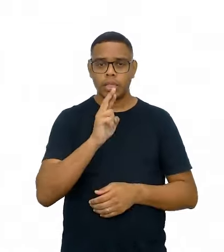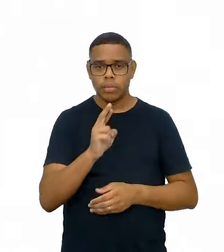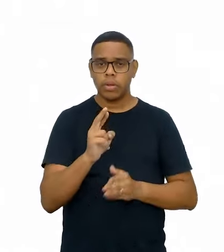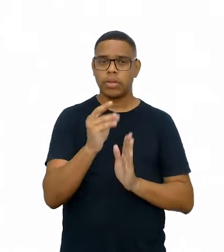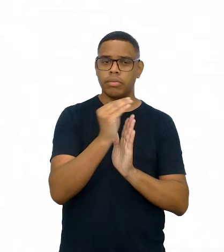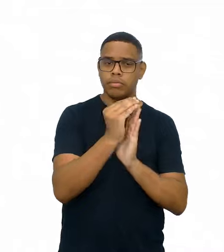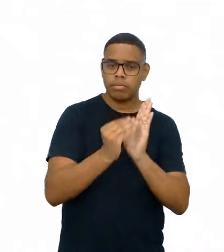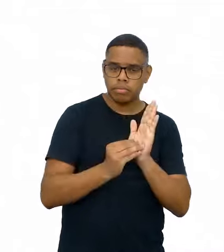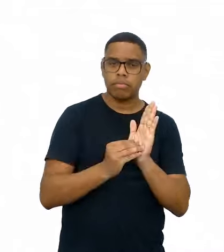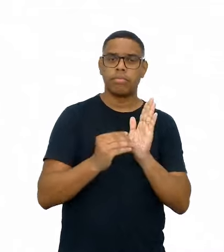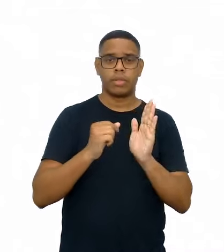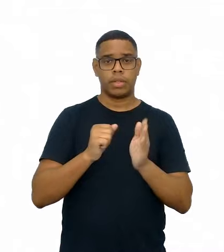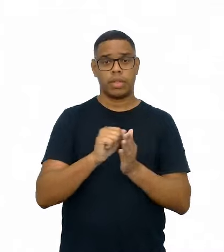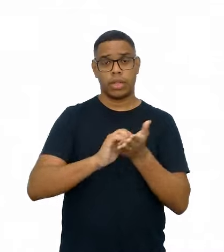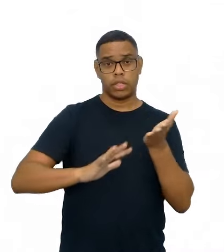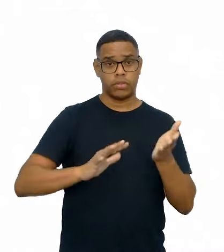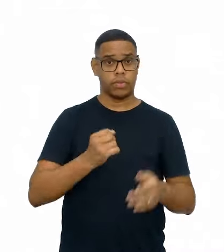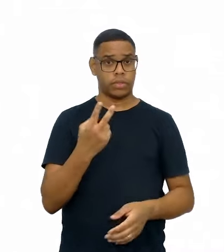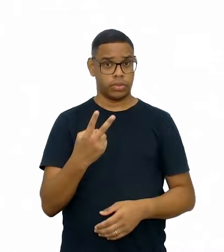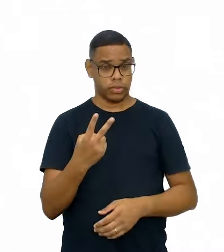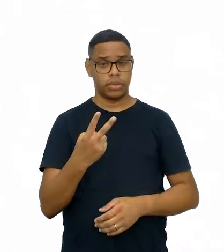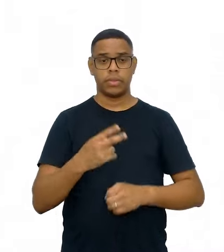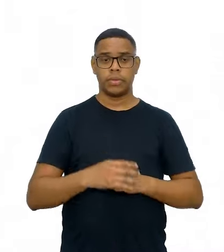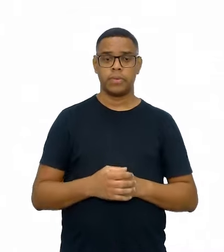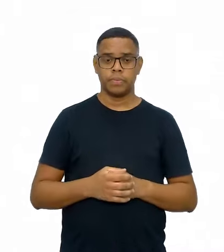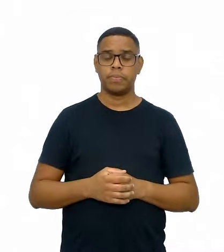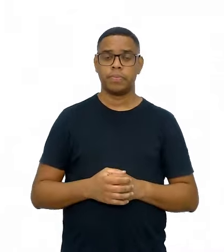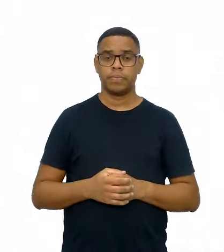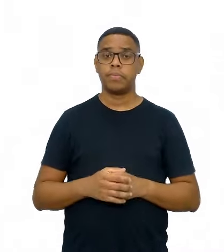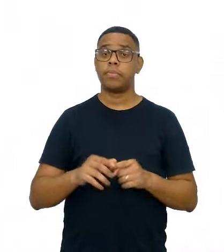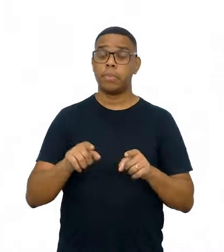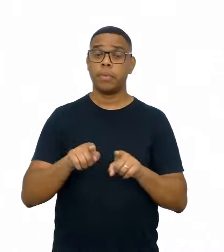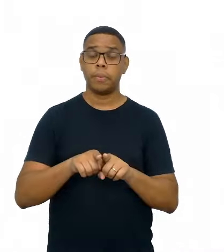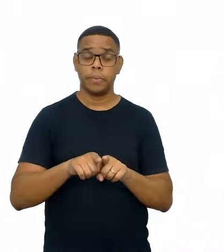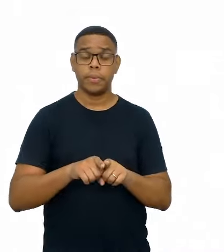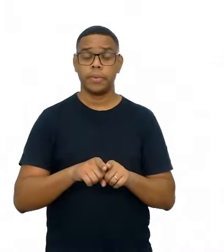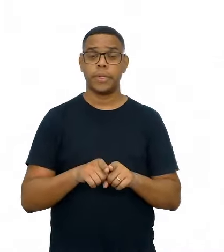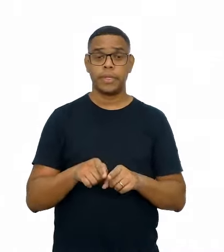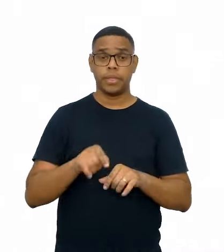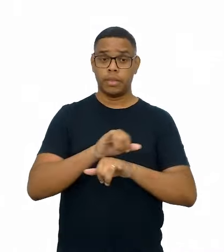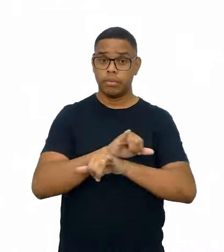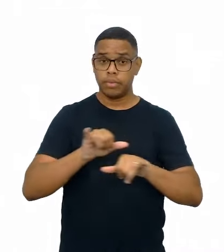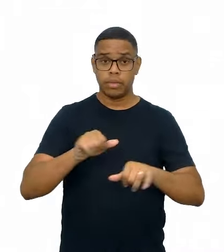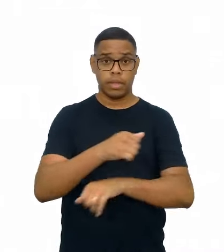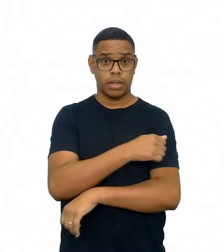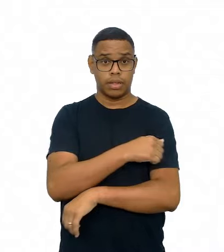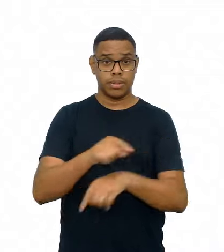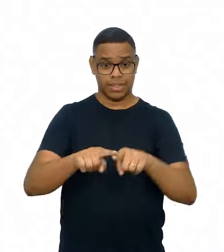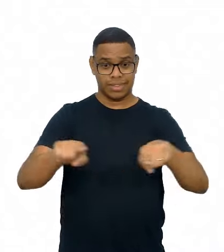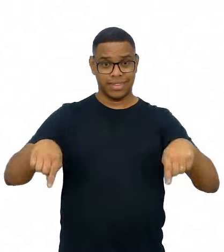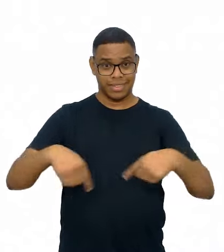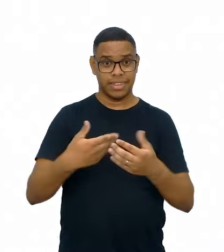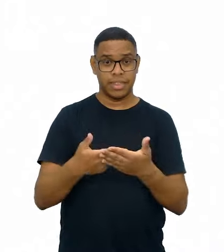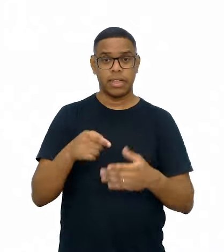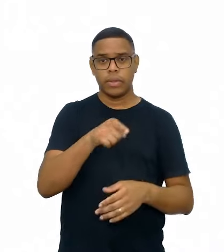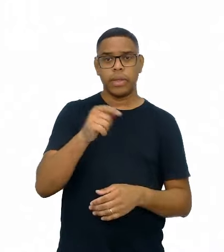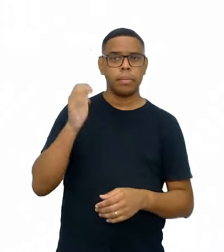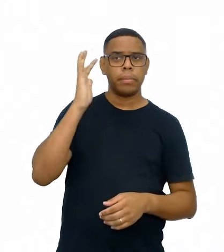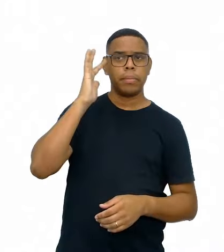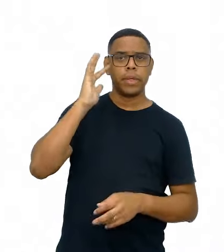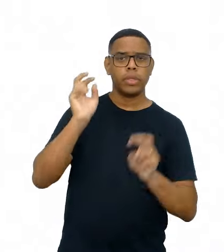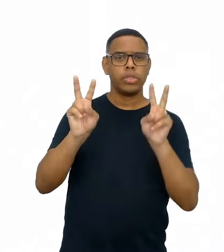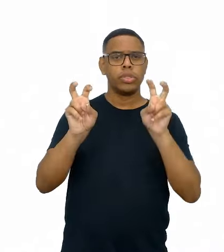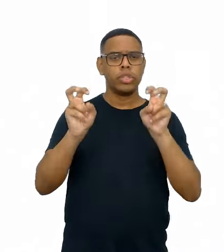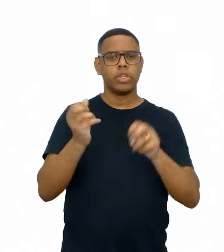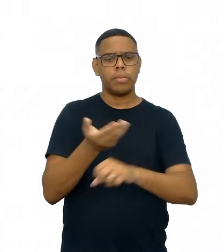que o que eles pensam no momento sobre hábitos alimentares e alimentação saudável poderá ser alterado à medida